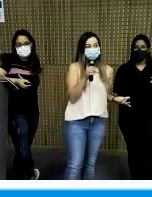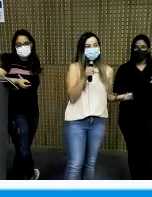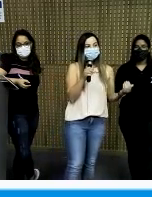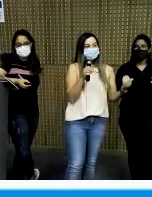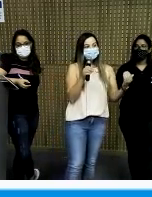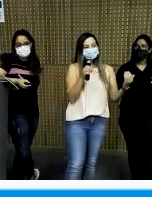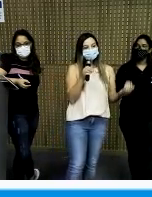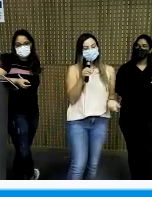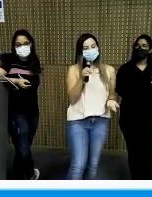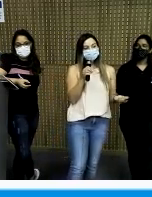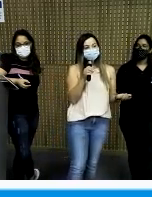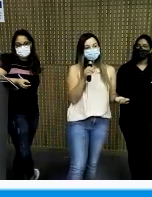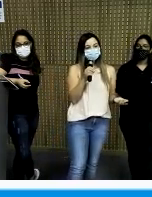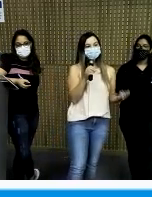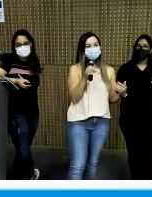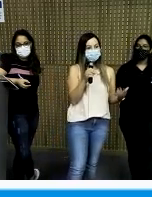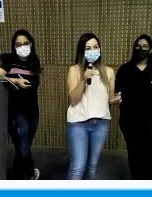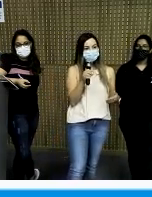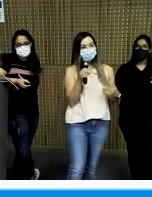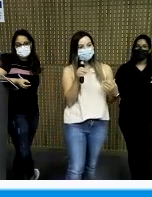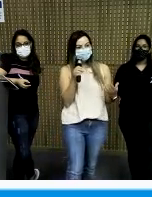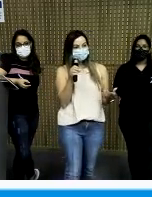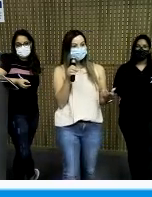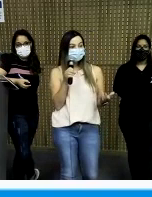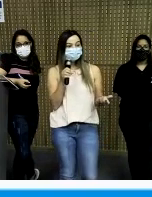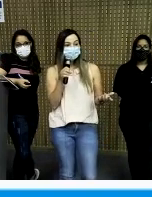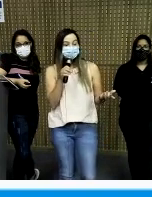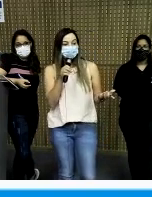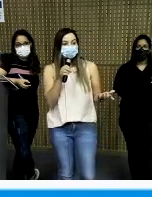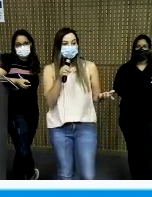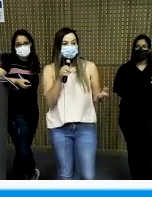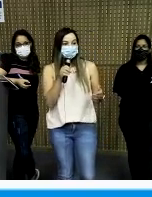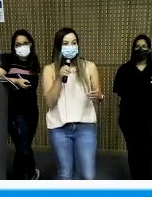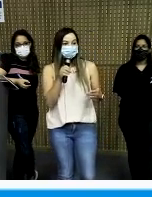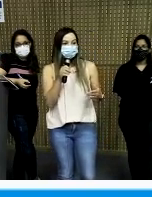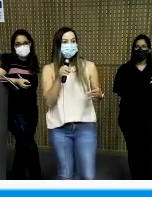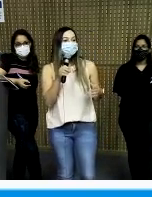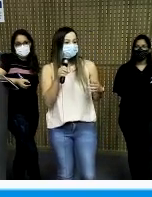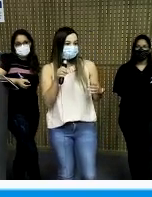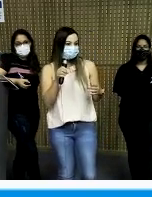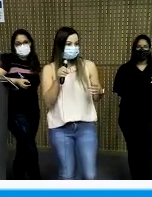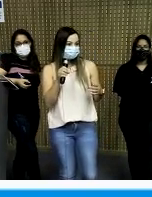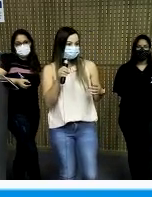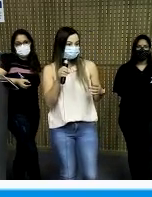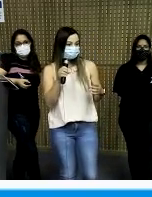gestante não tiver o CIAP, que ela é gestante, não...